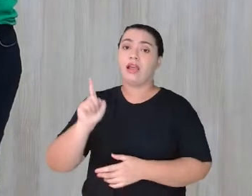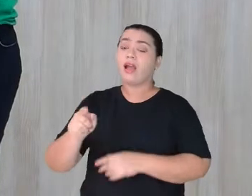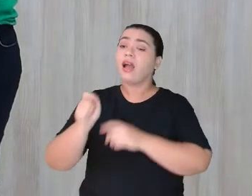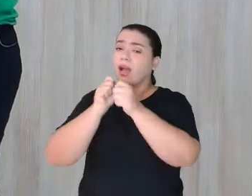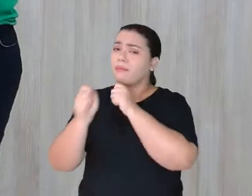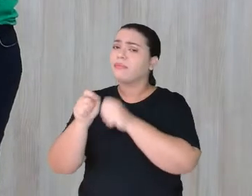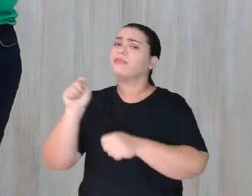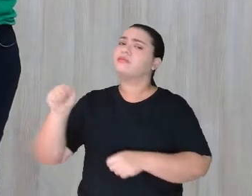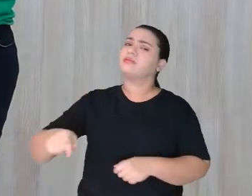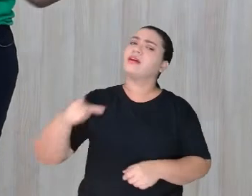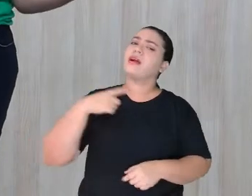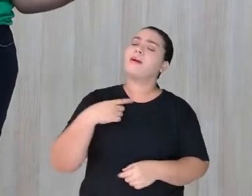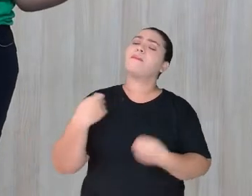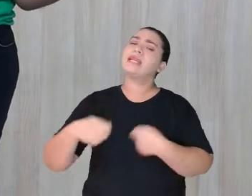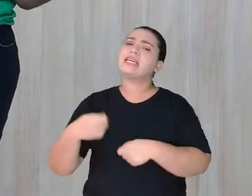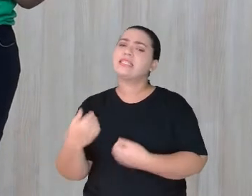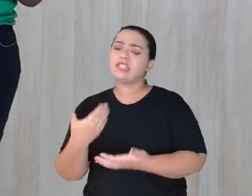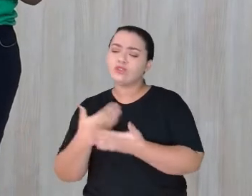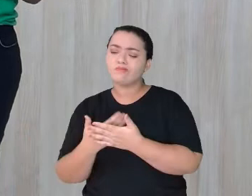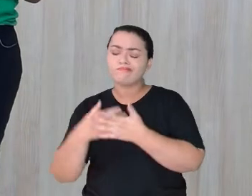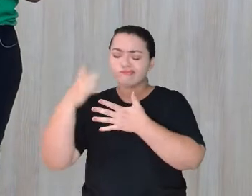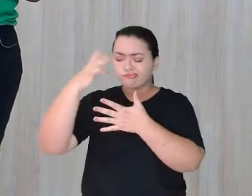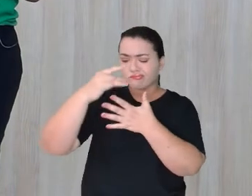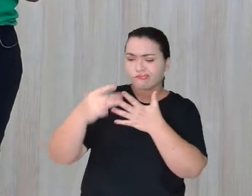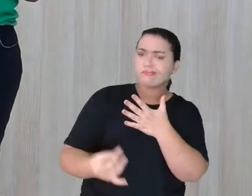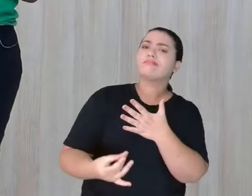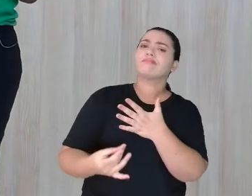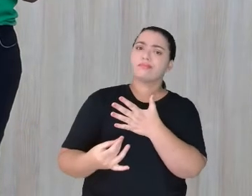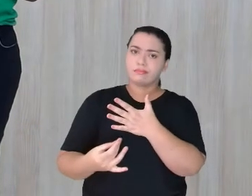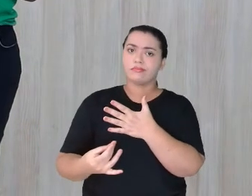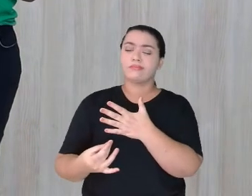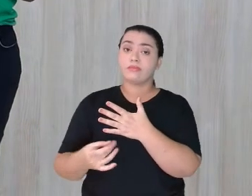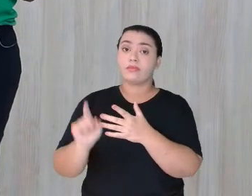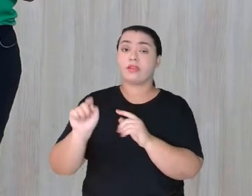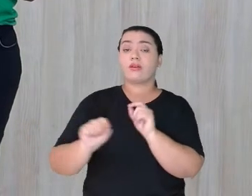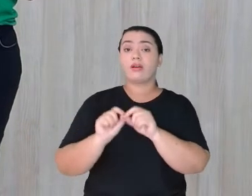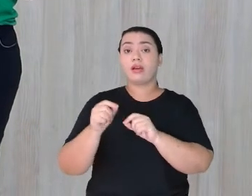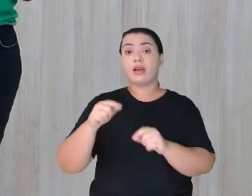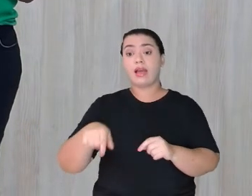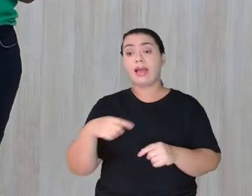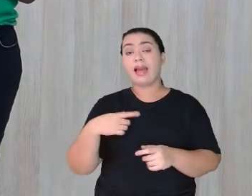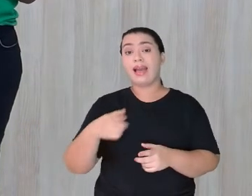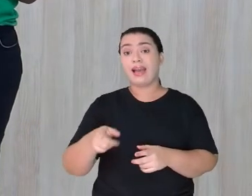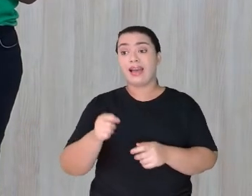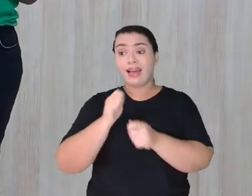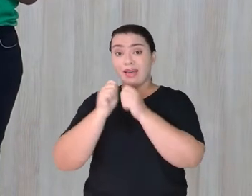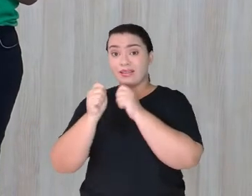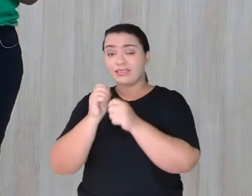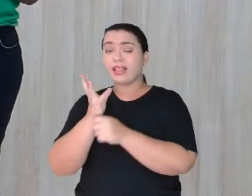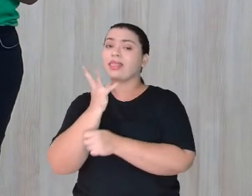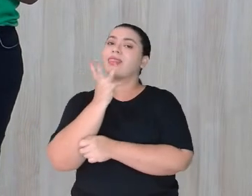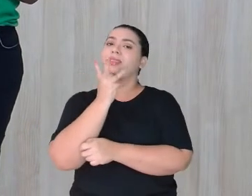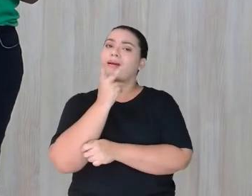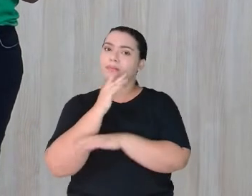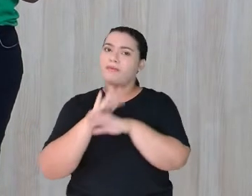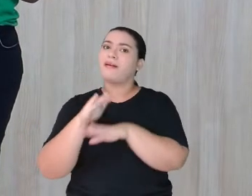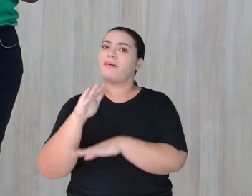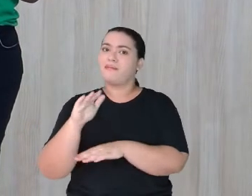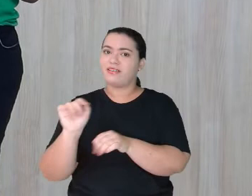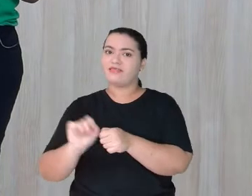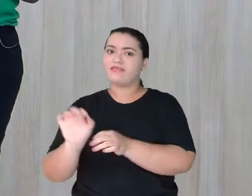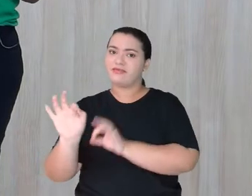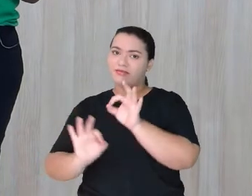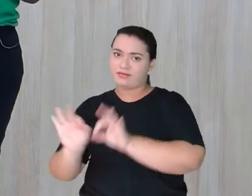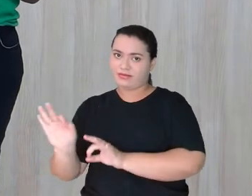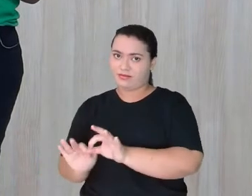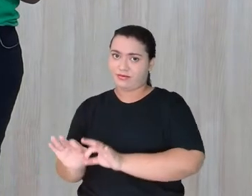é aquele que vai exigir um estudo mais detalhado. Então, é comum que a reportagem demore mais tempo para ser feita, por exemplo, né? Enquanto a